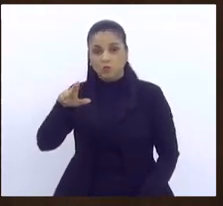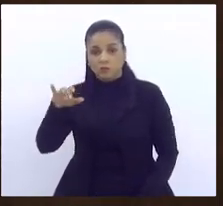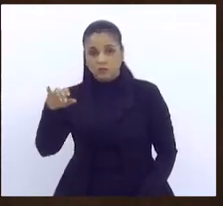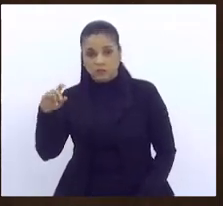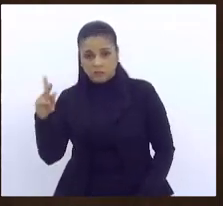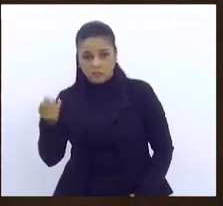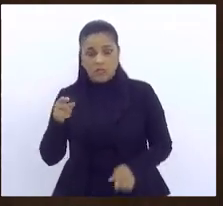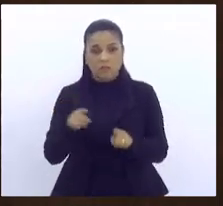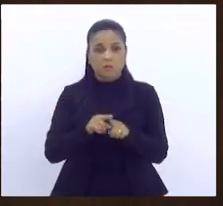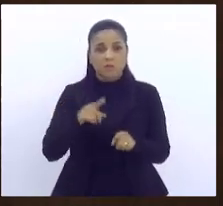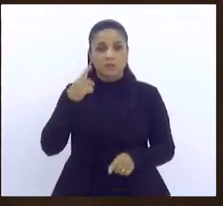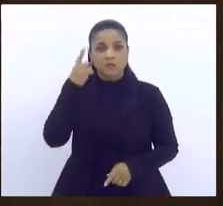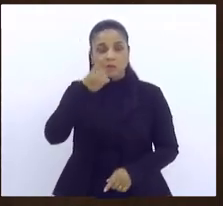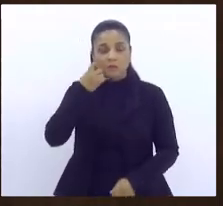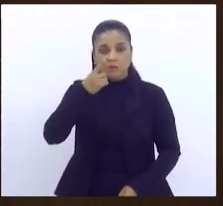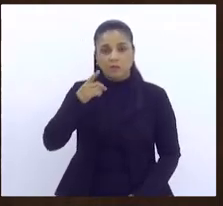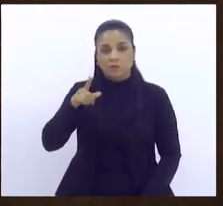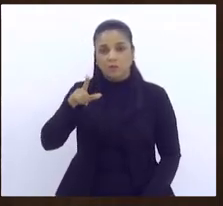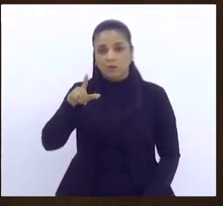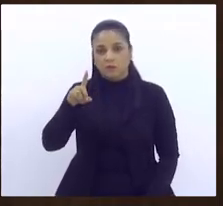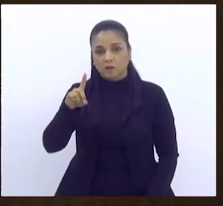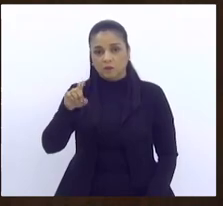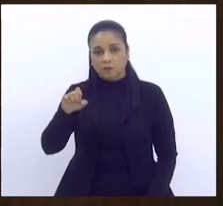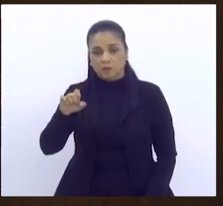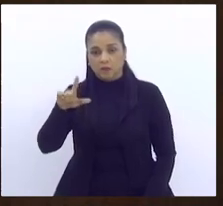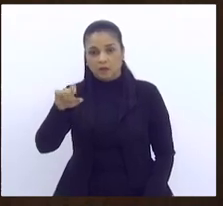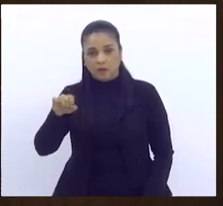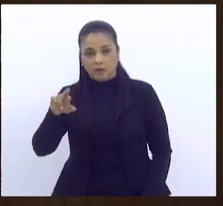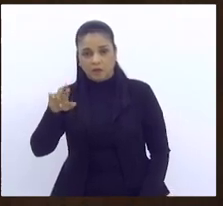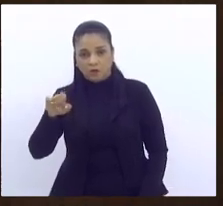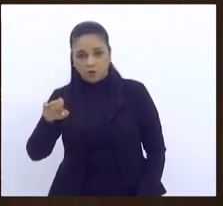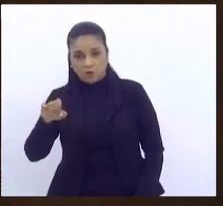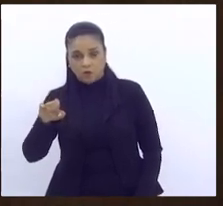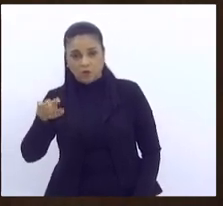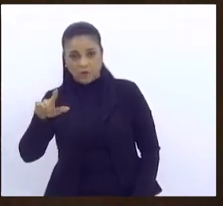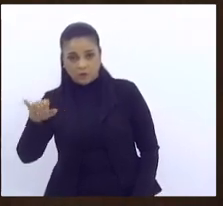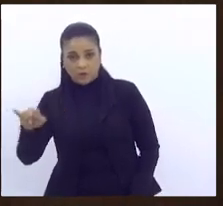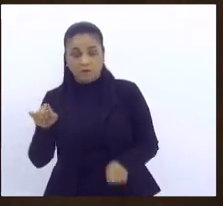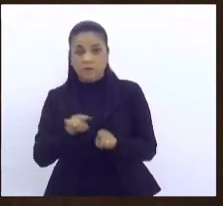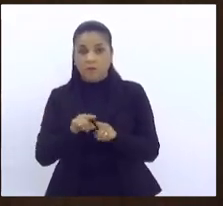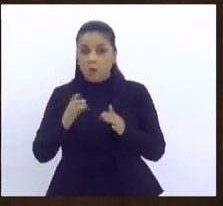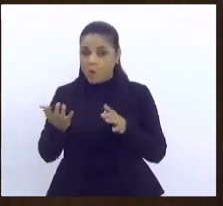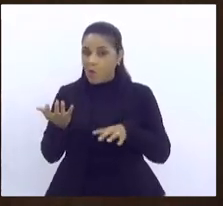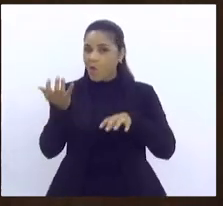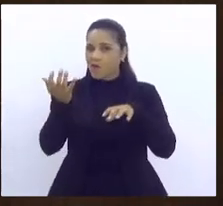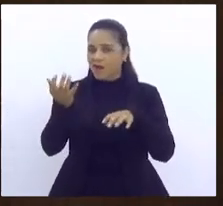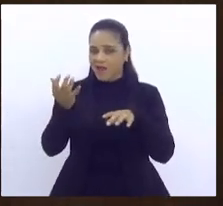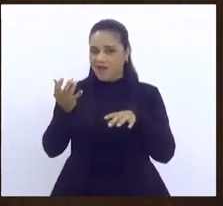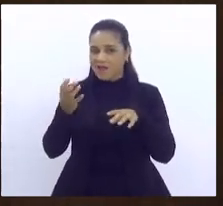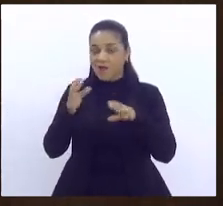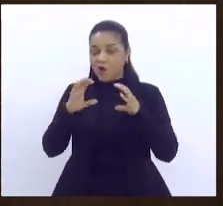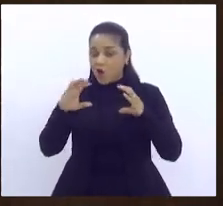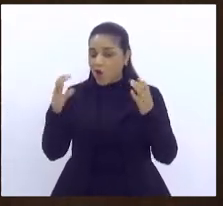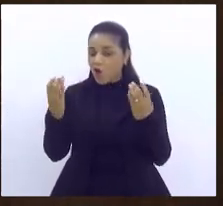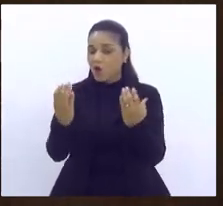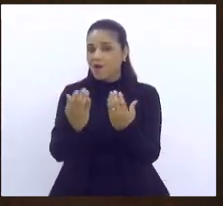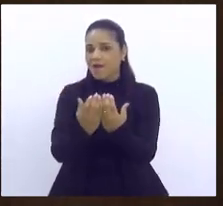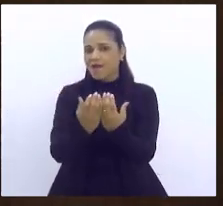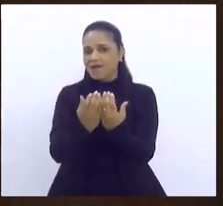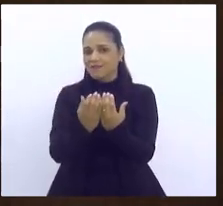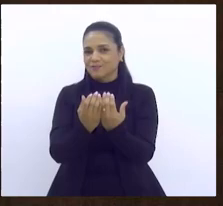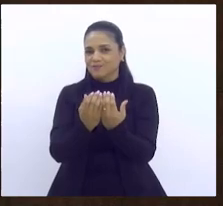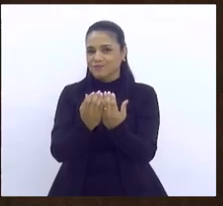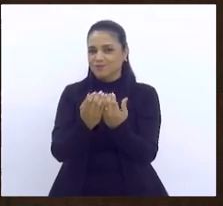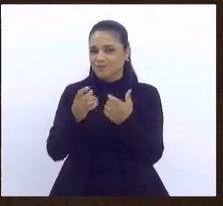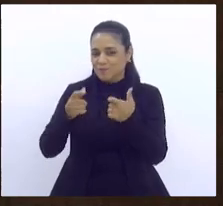mas também com os médicos, demonstra bem. Senhor presidente, era um congresso internacional de medicina e não tinha